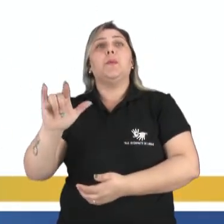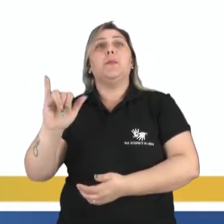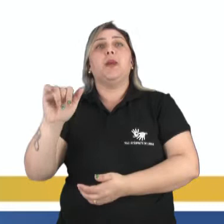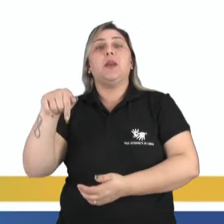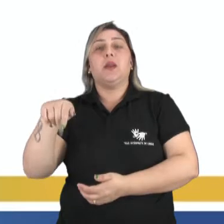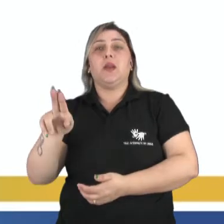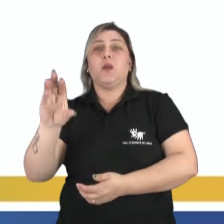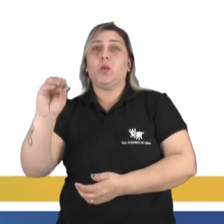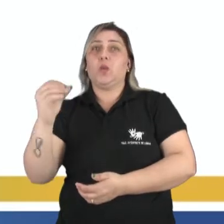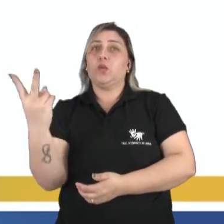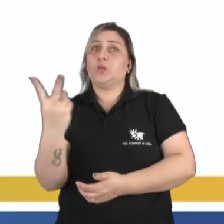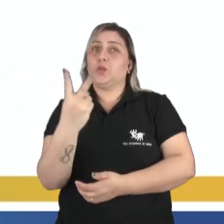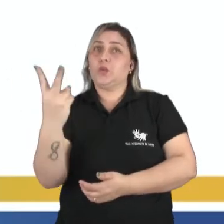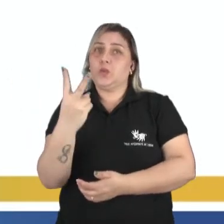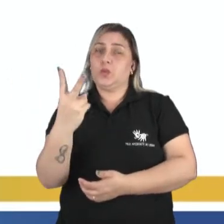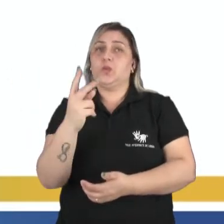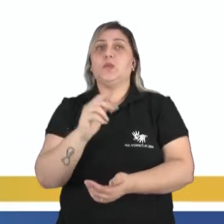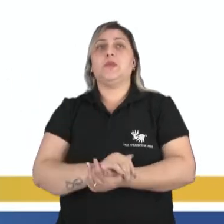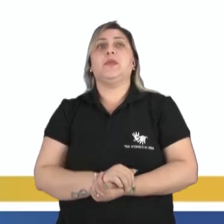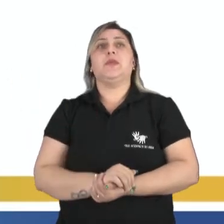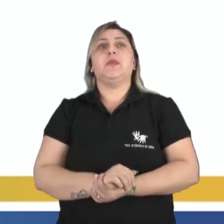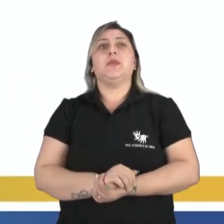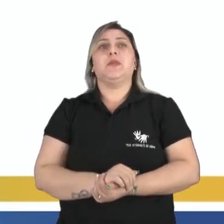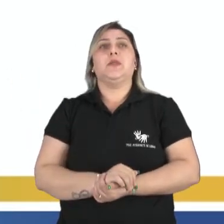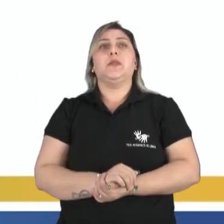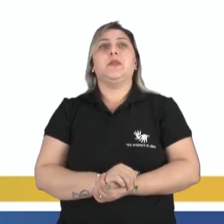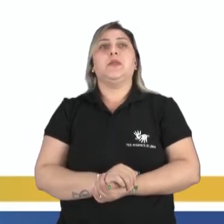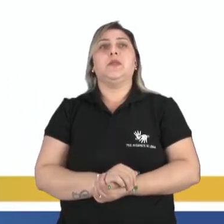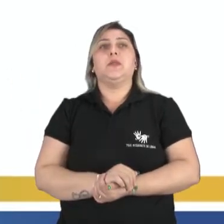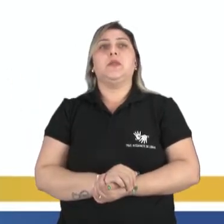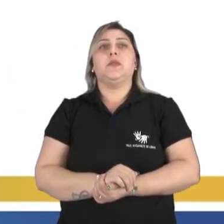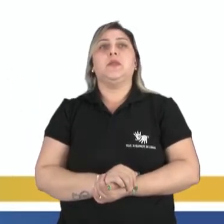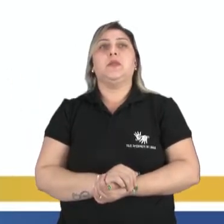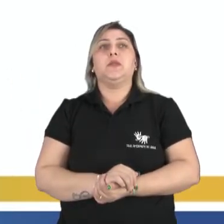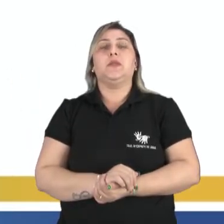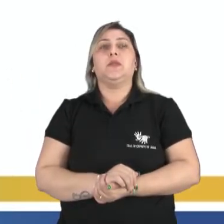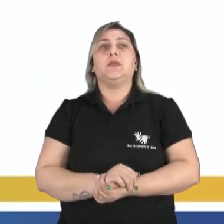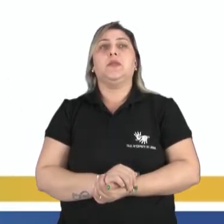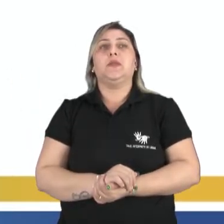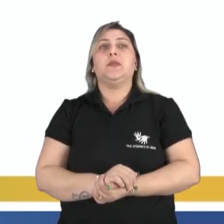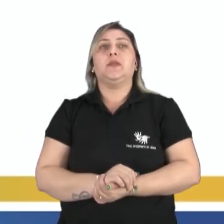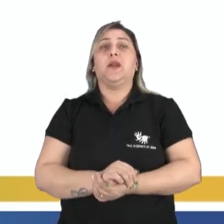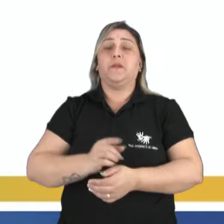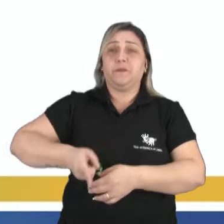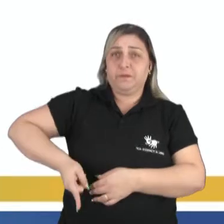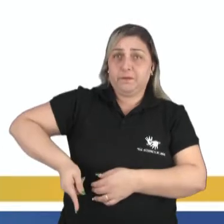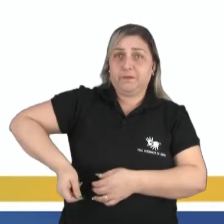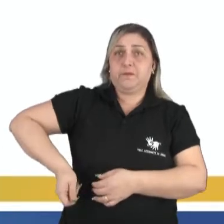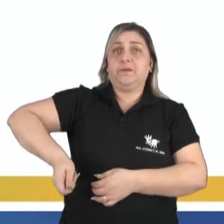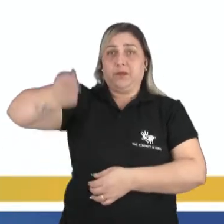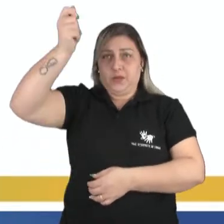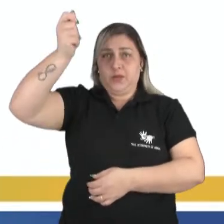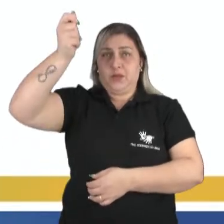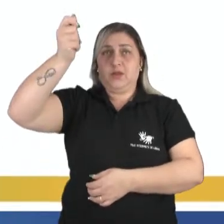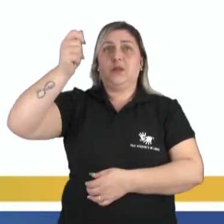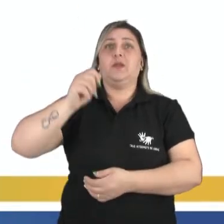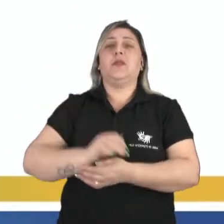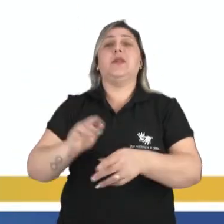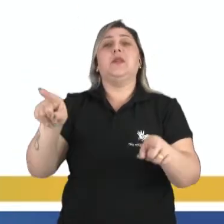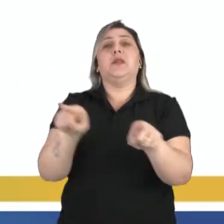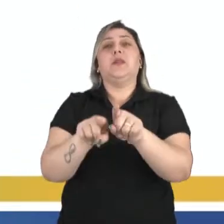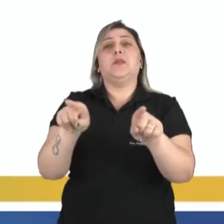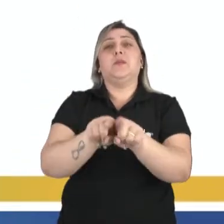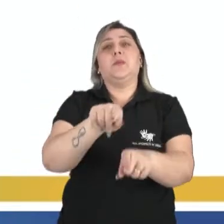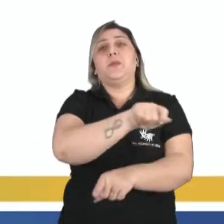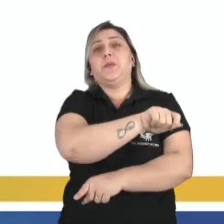duas dimensões, que é o caso do nosso problema, tá? Ele ocorre tanto na direção vertical, tudo bem, quanto